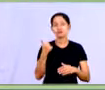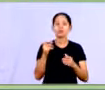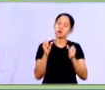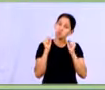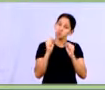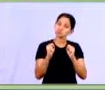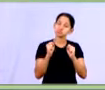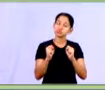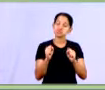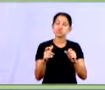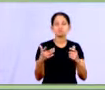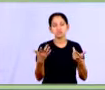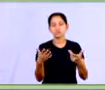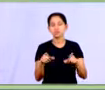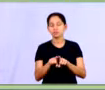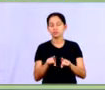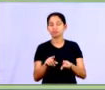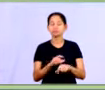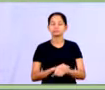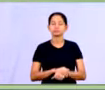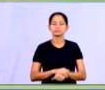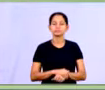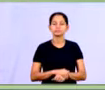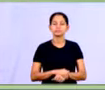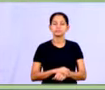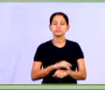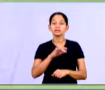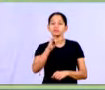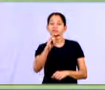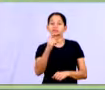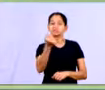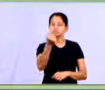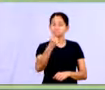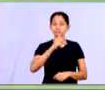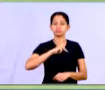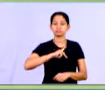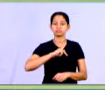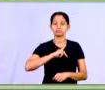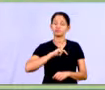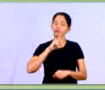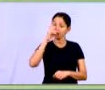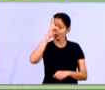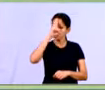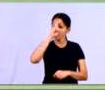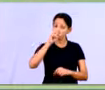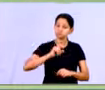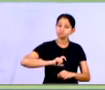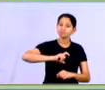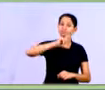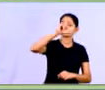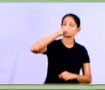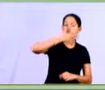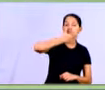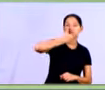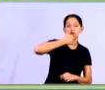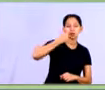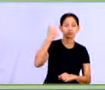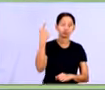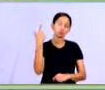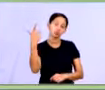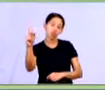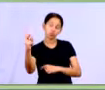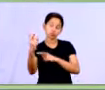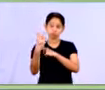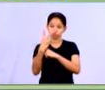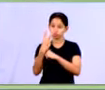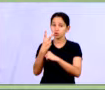possível também. Lembrando, pessoal, que quando é capital próprio, a taxa quanto maior, melhor. E quando é capital de